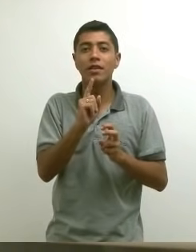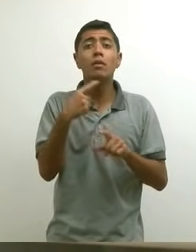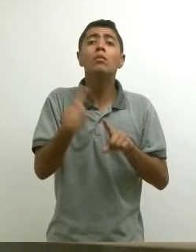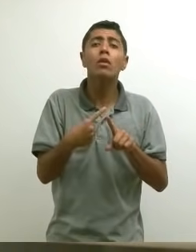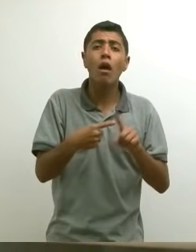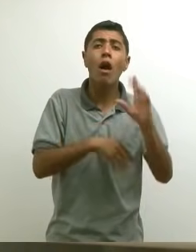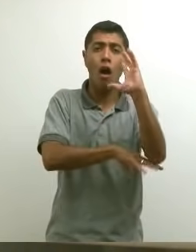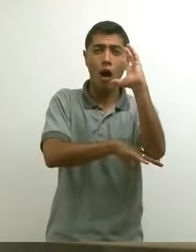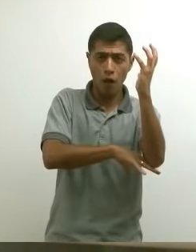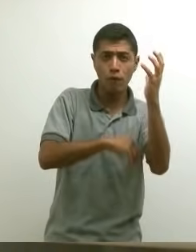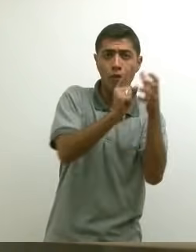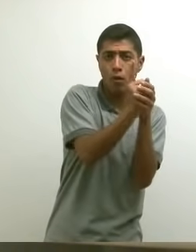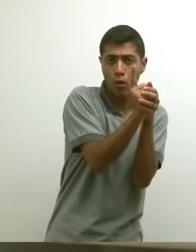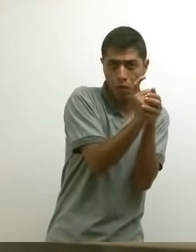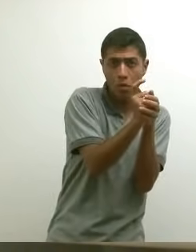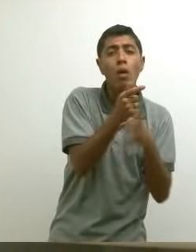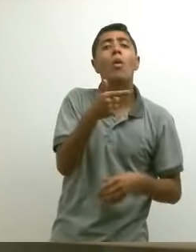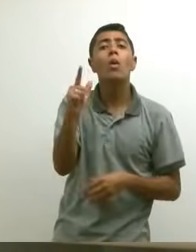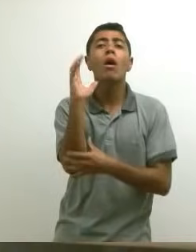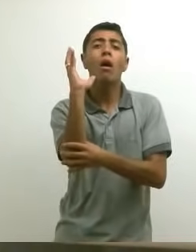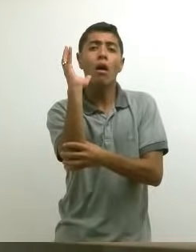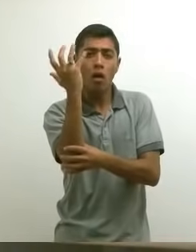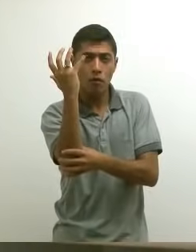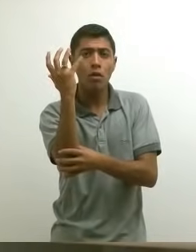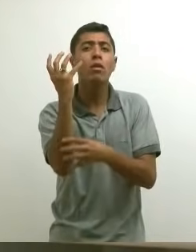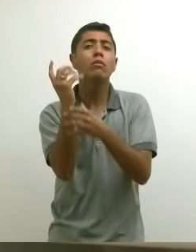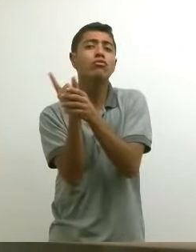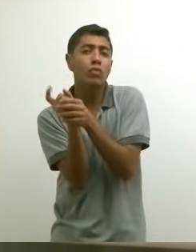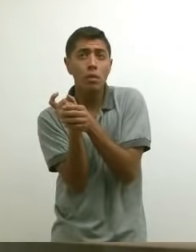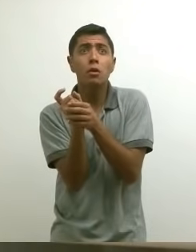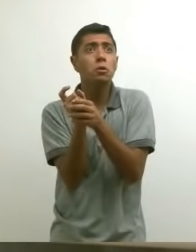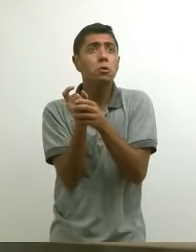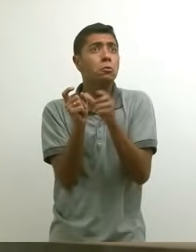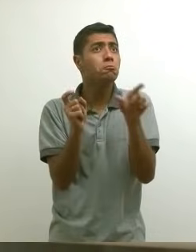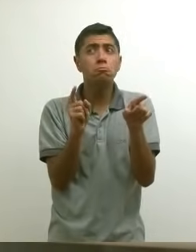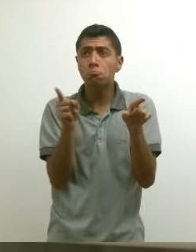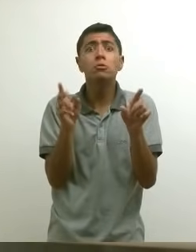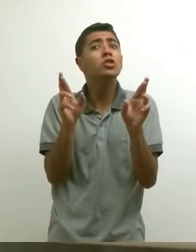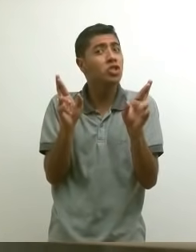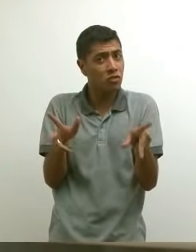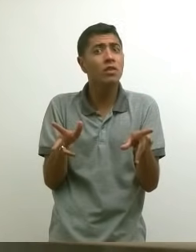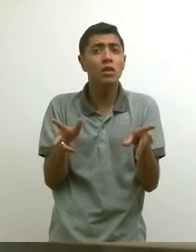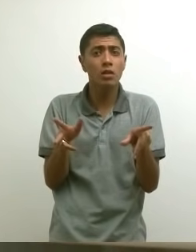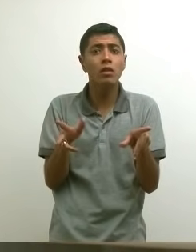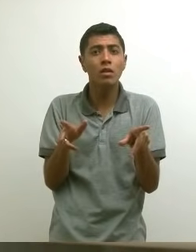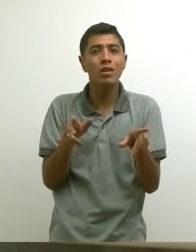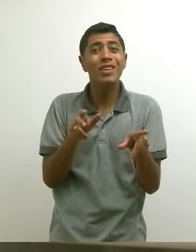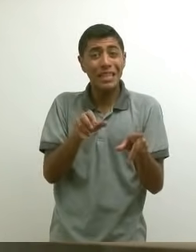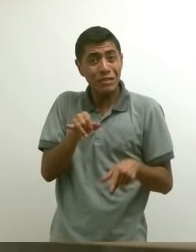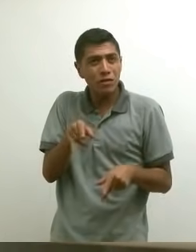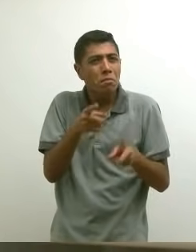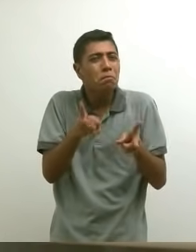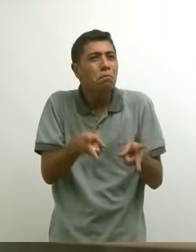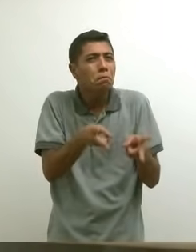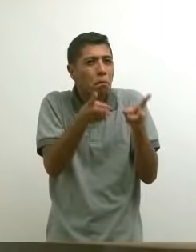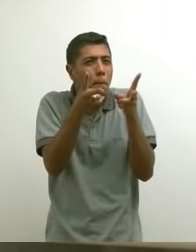gabeira que na hora que a gente rapidamente identifica aquilo é uma goiabeira você perde o contato com aquelas singularidade que é